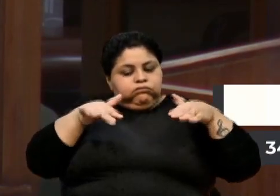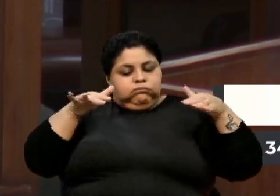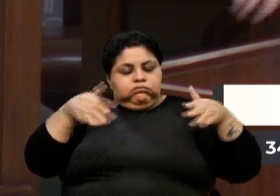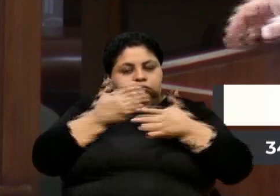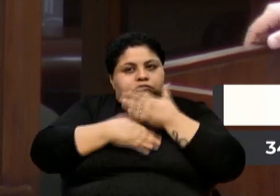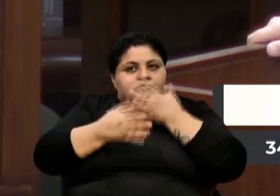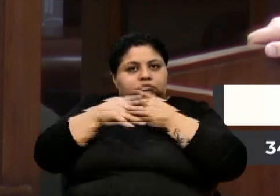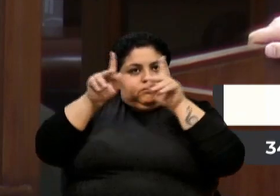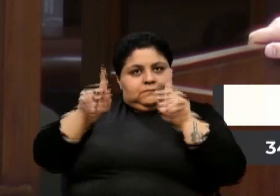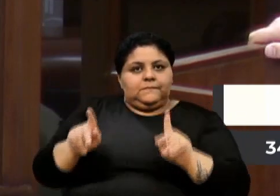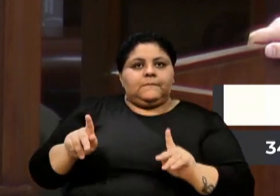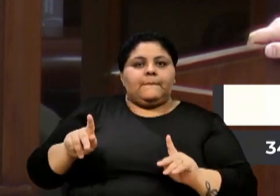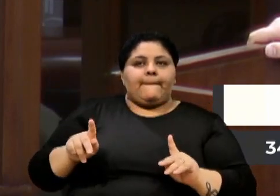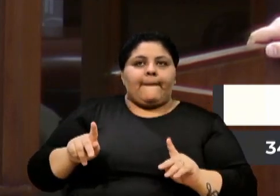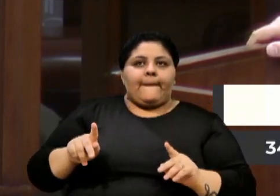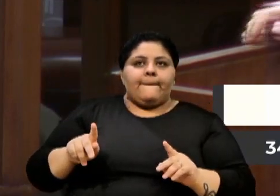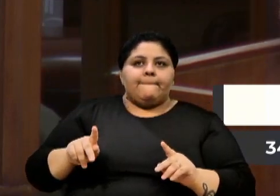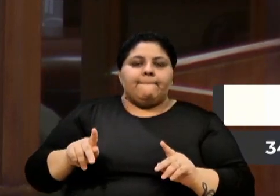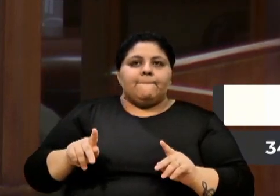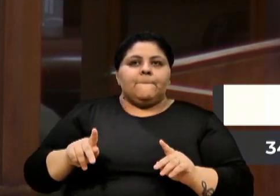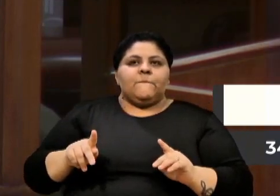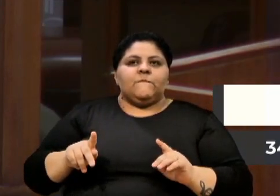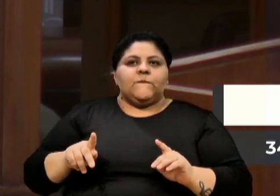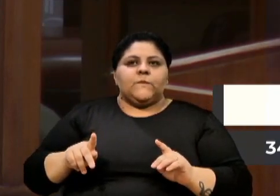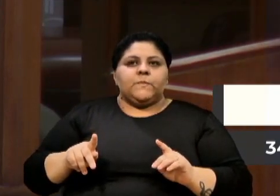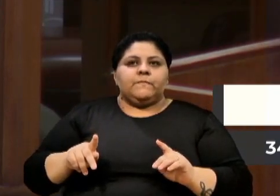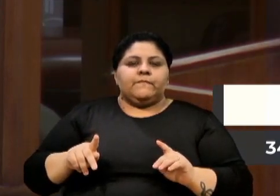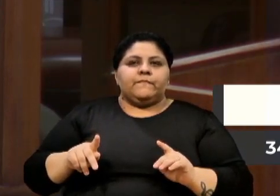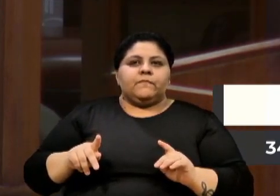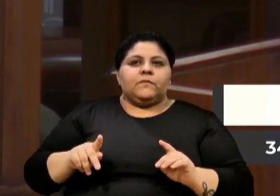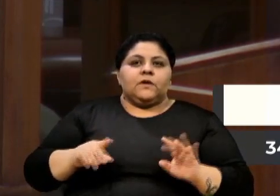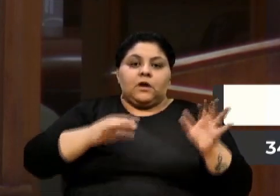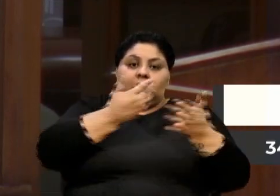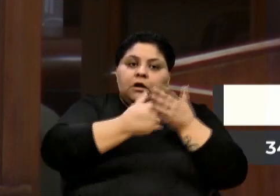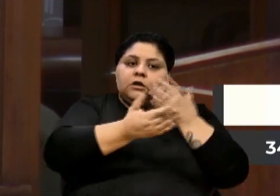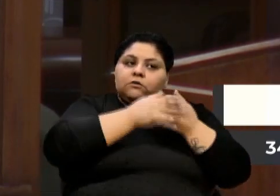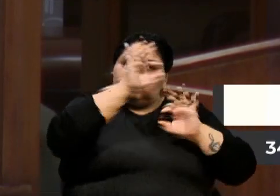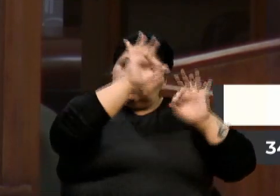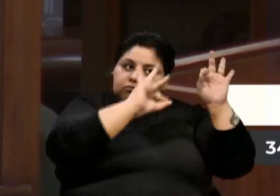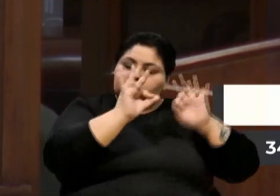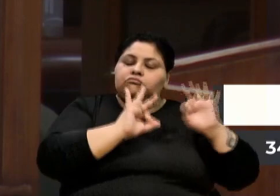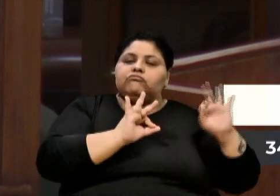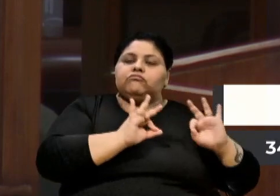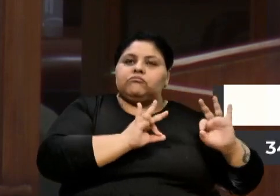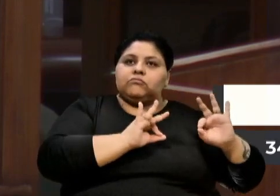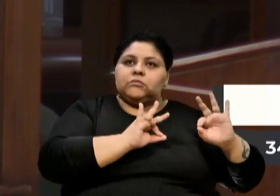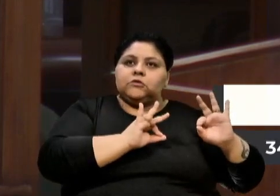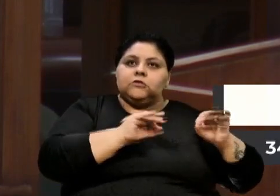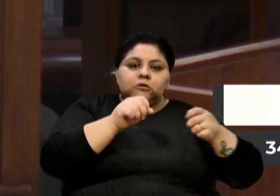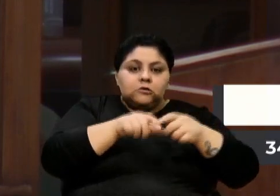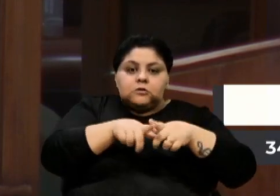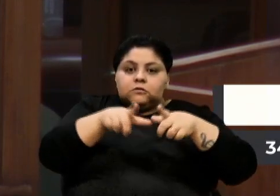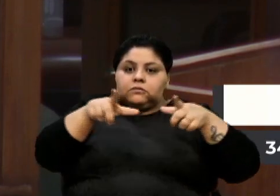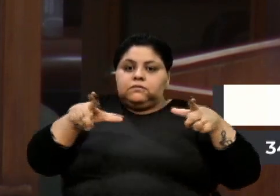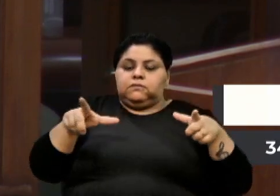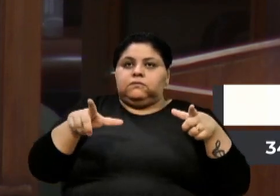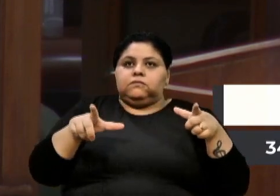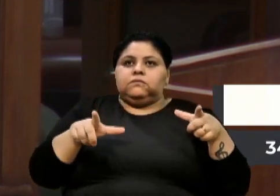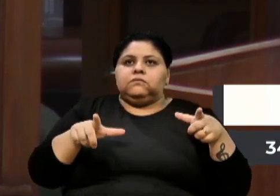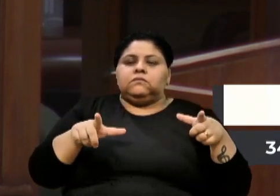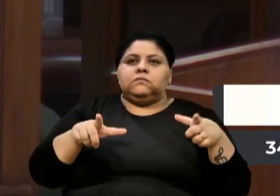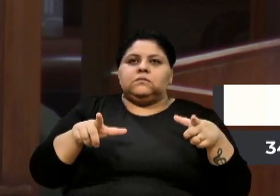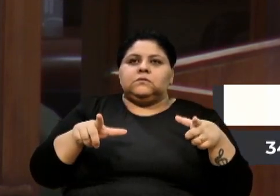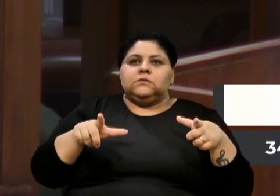né? A sinalização já tá pronta, já está preparada, então os espaços ou